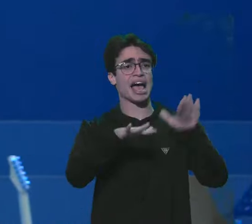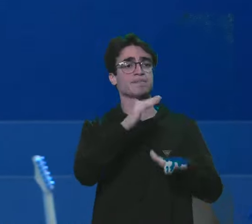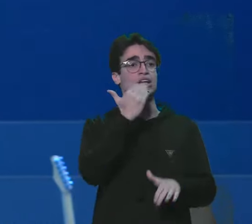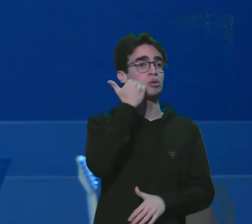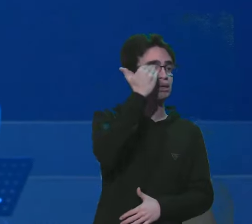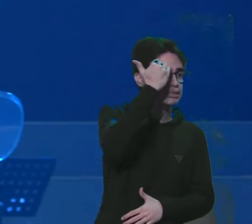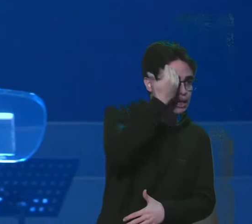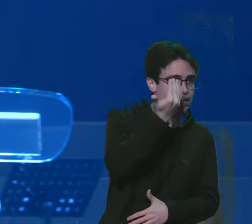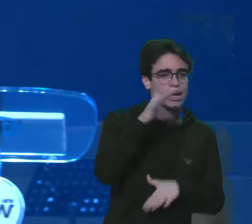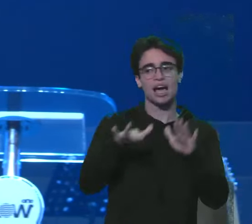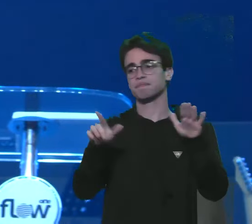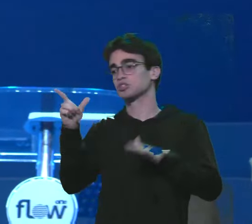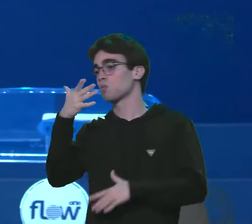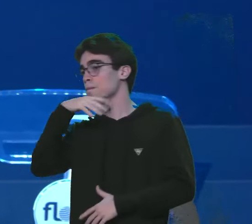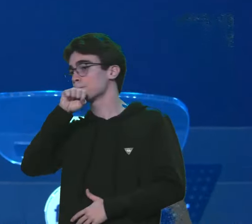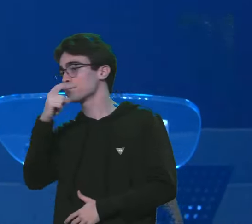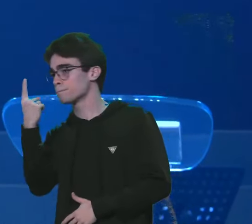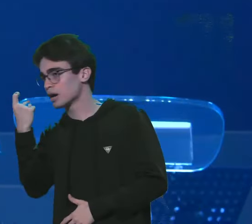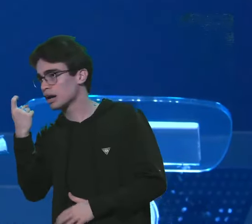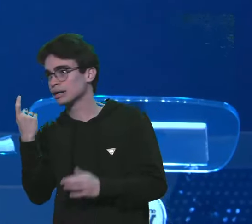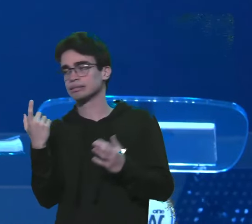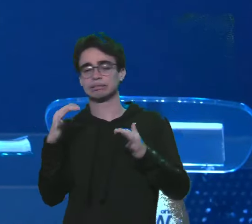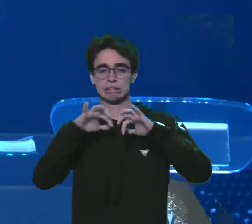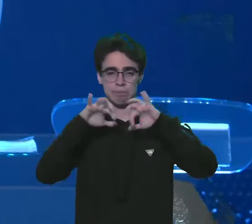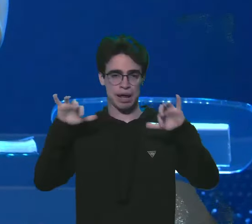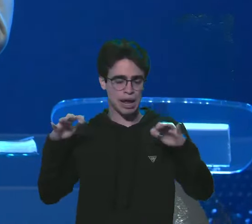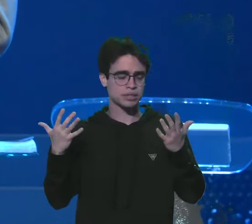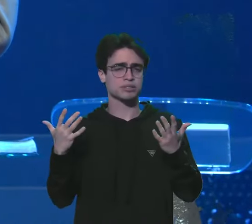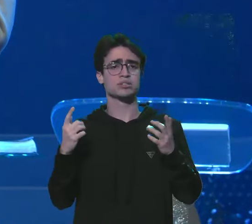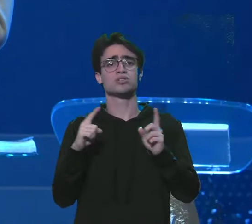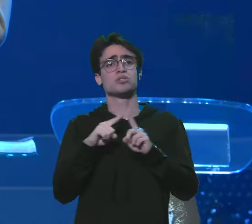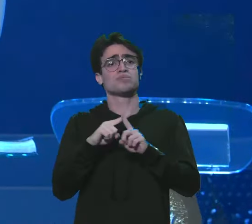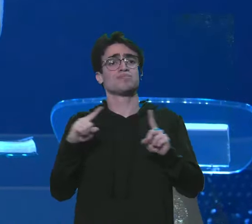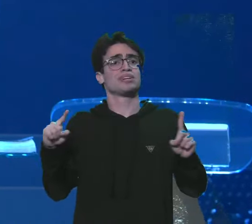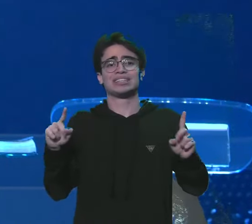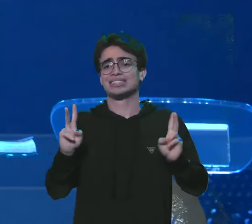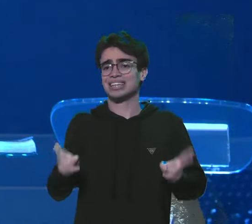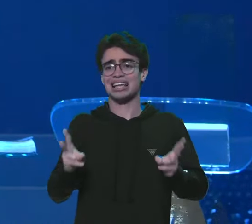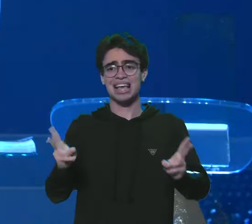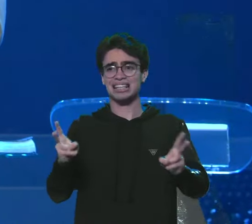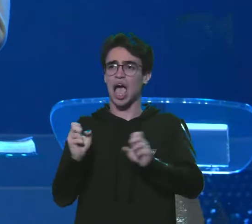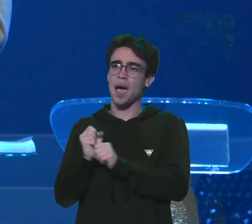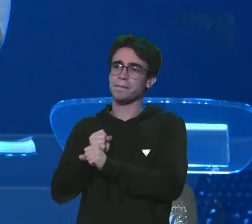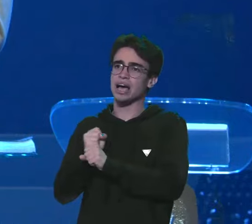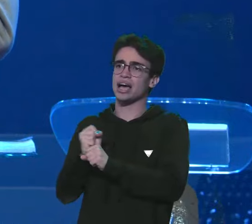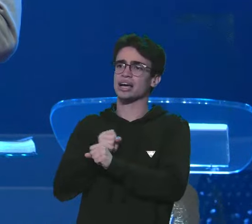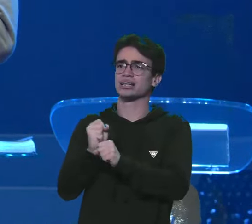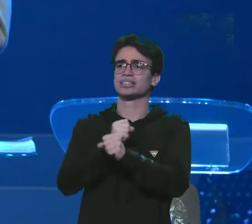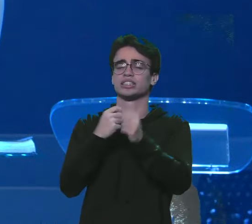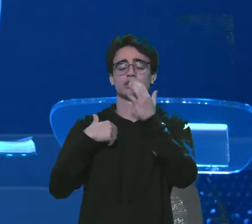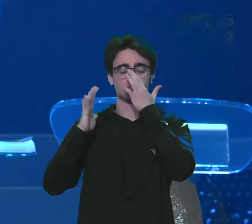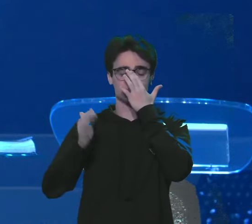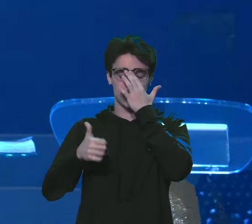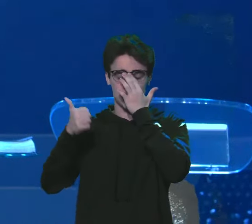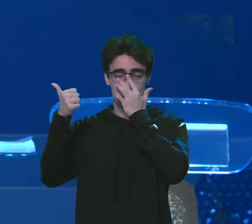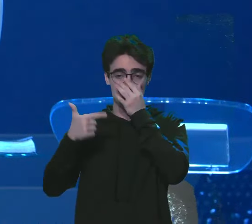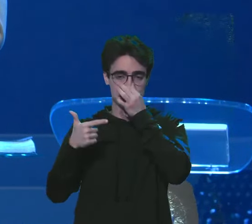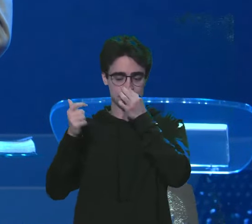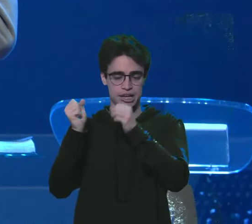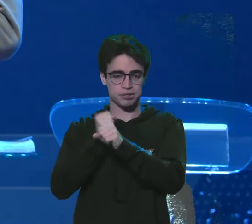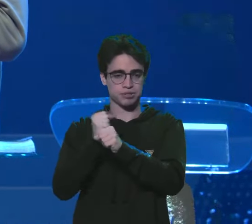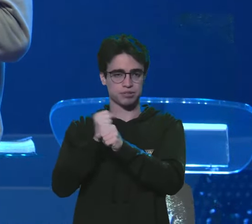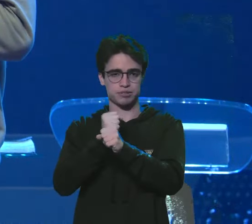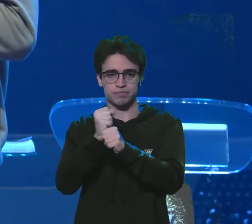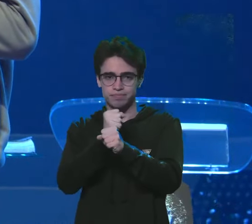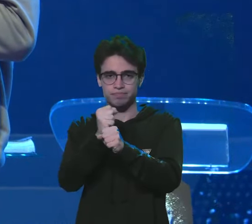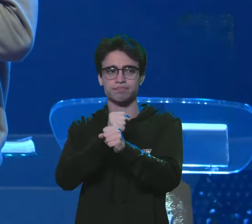só o pai. E nesses todos esses anos que eu estou aqui, eu trabalho há 12 anos com novas